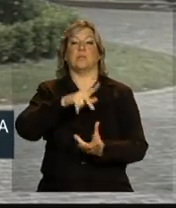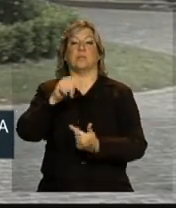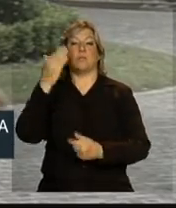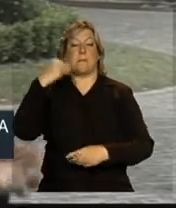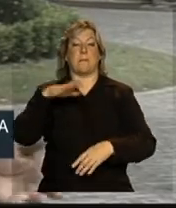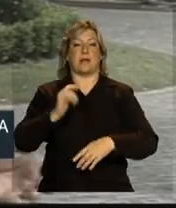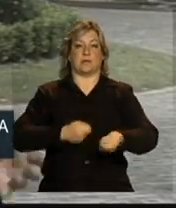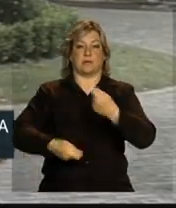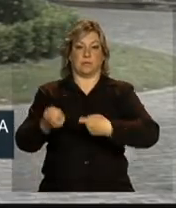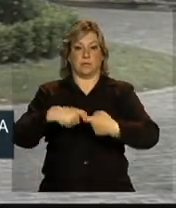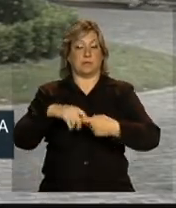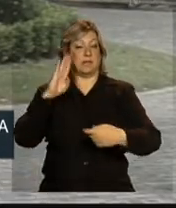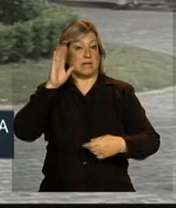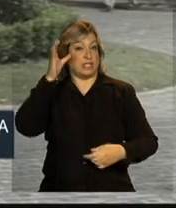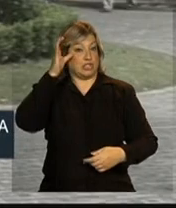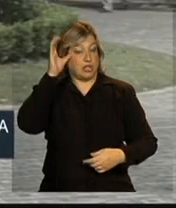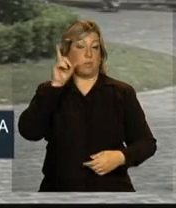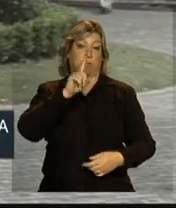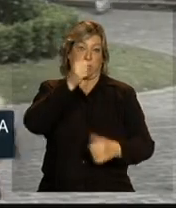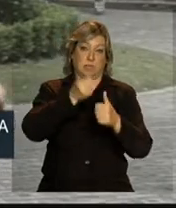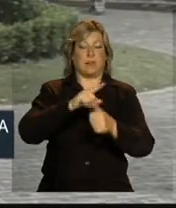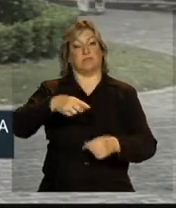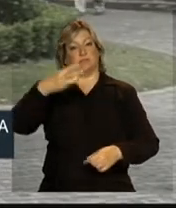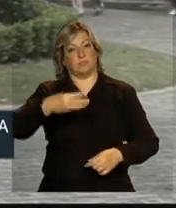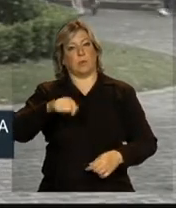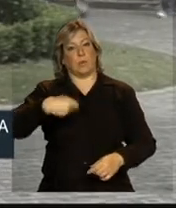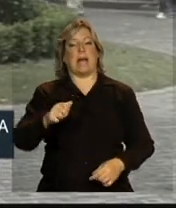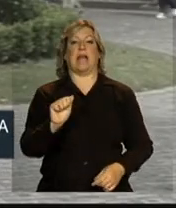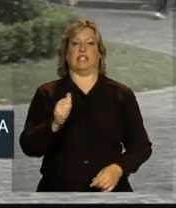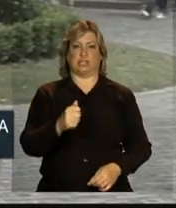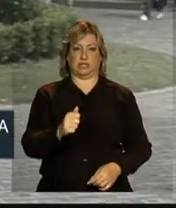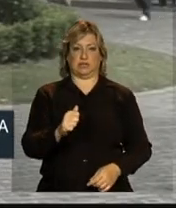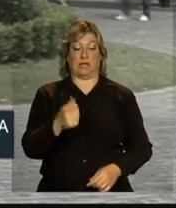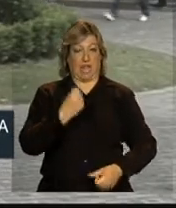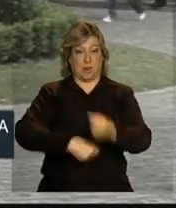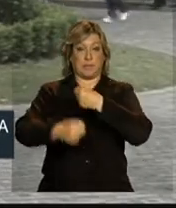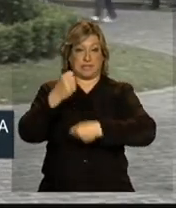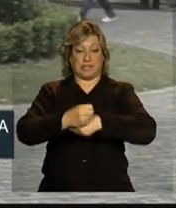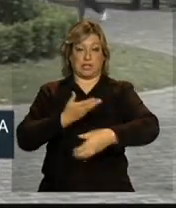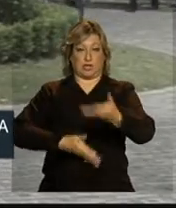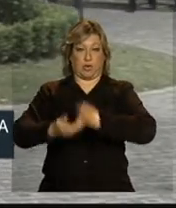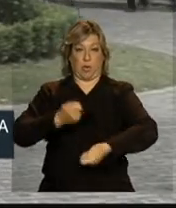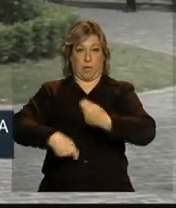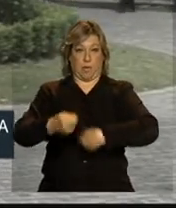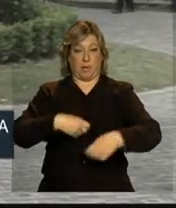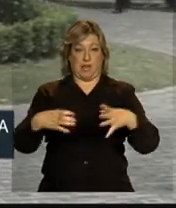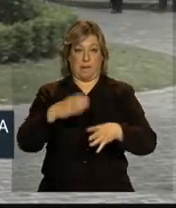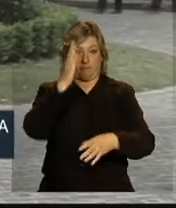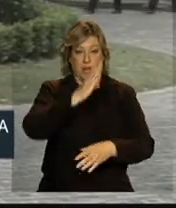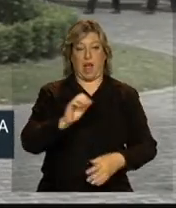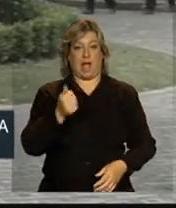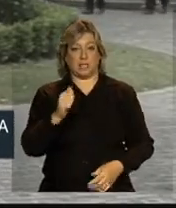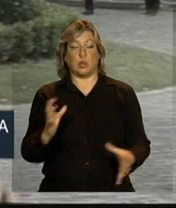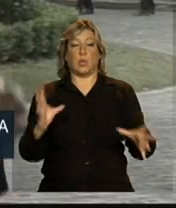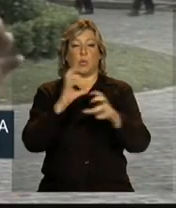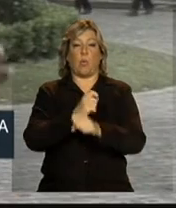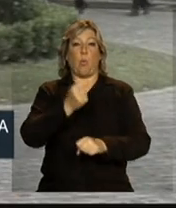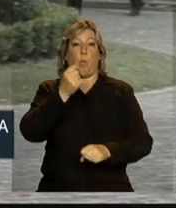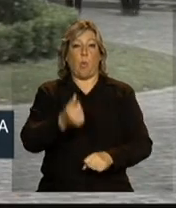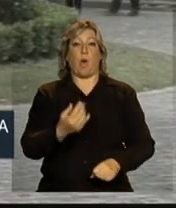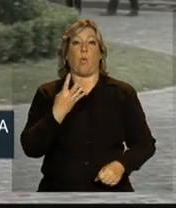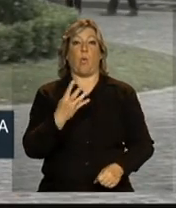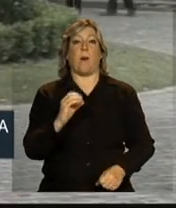ficando atrás da China e dos Estados Unidos. No ano passado, as trocas comerciais entre Brasil e Argentina somaram quase